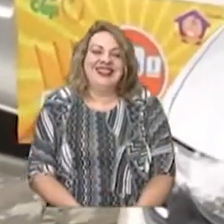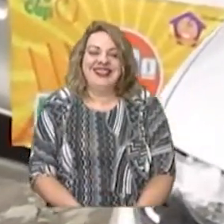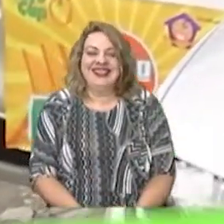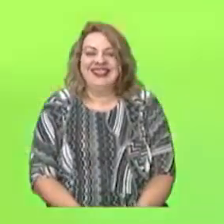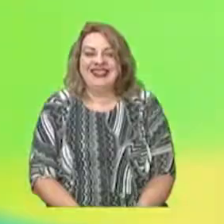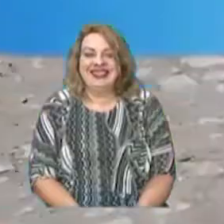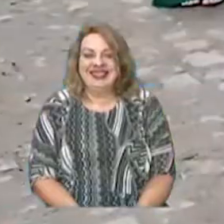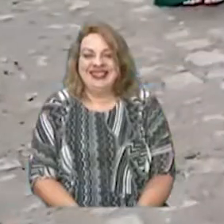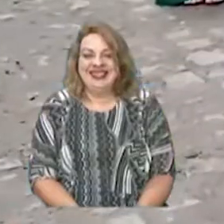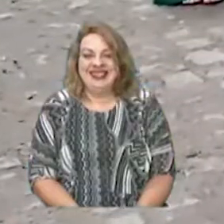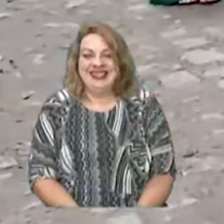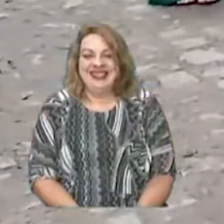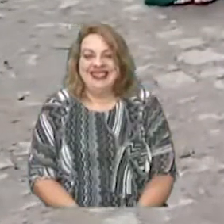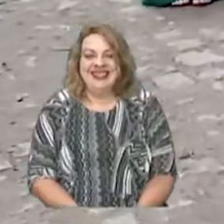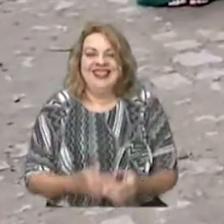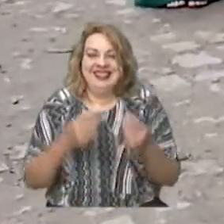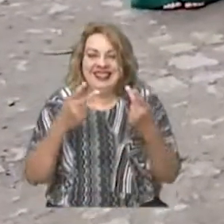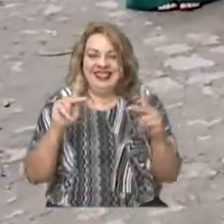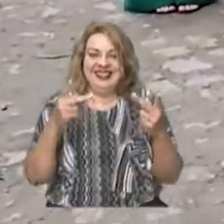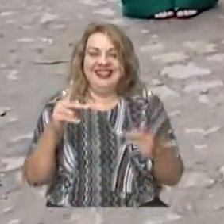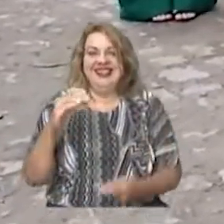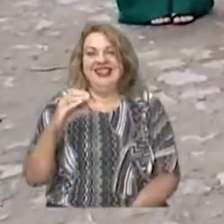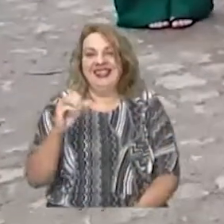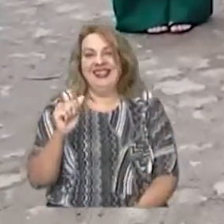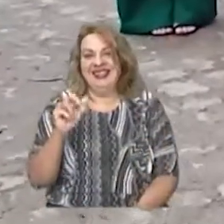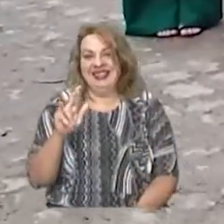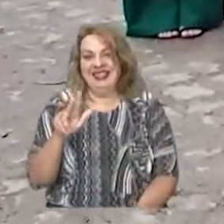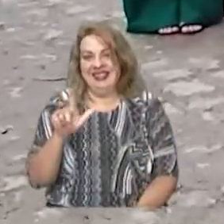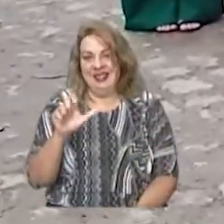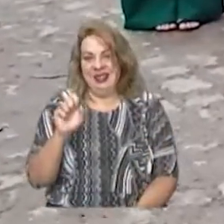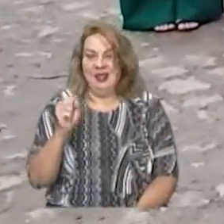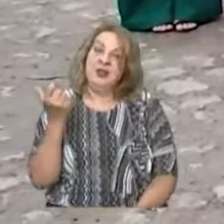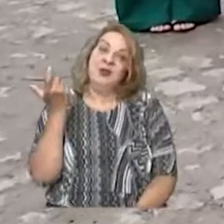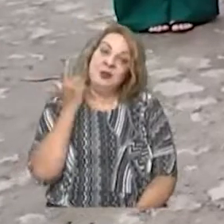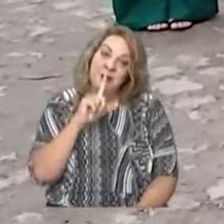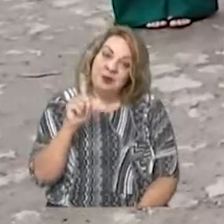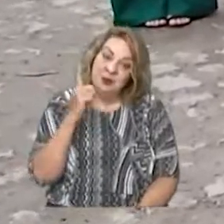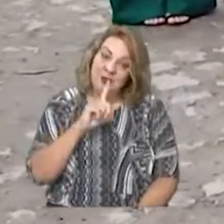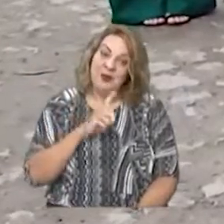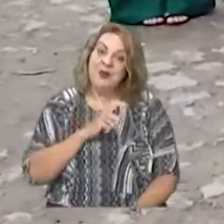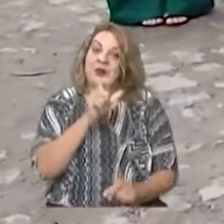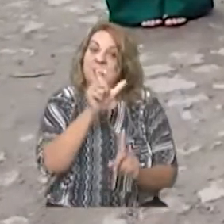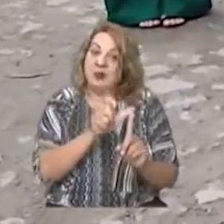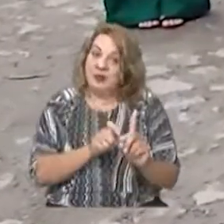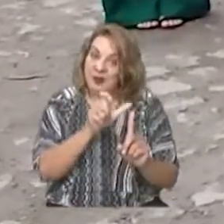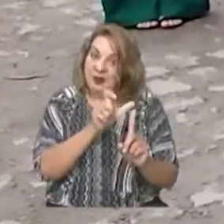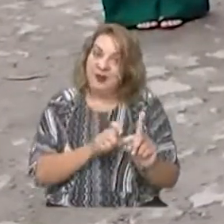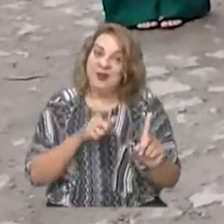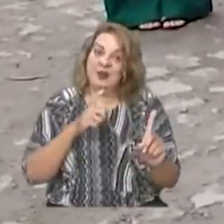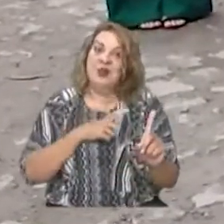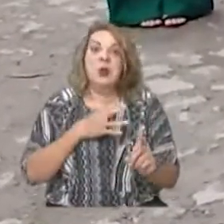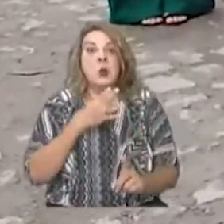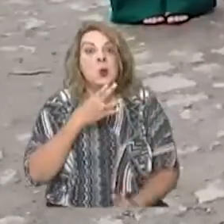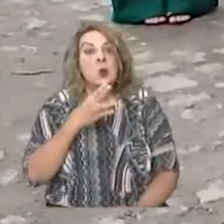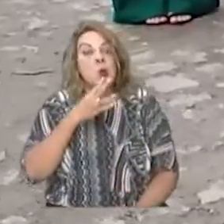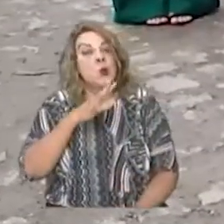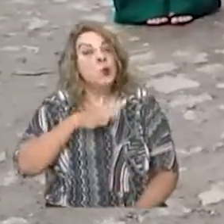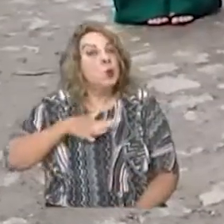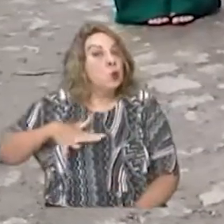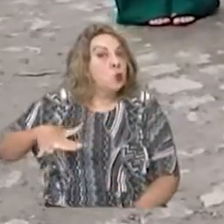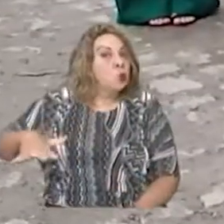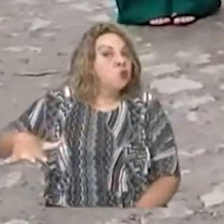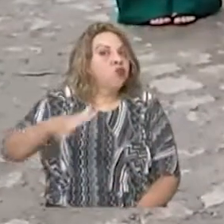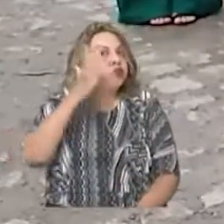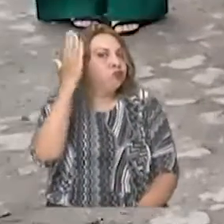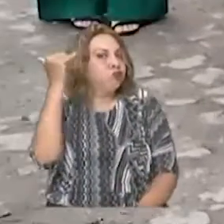Simbora! E aqui está o seu Carlos, o grande contemplado. Ele que é um cidadão bem conhecido, bem popular